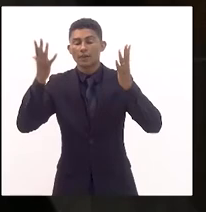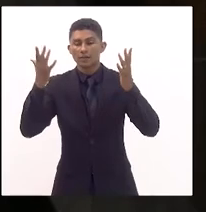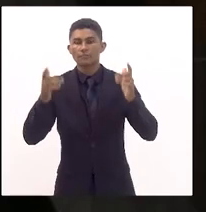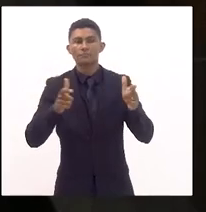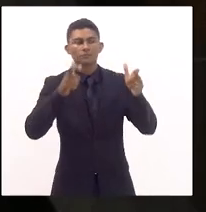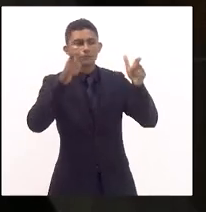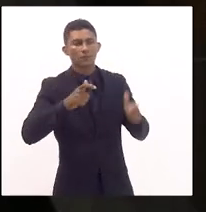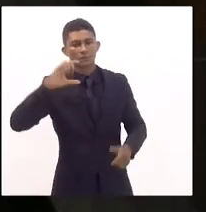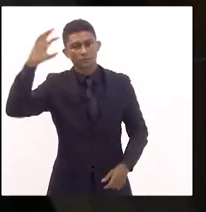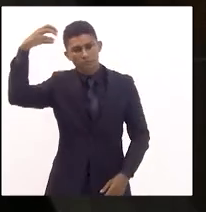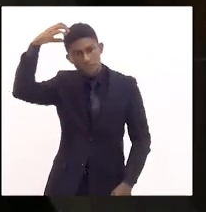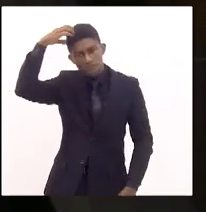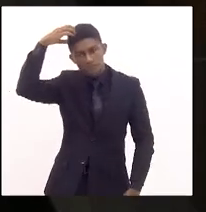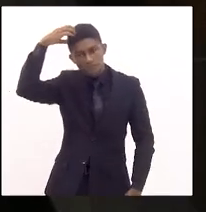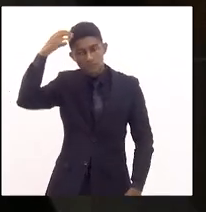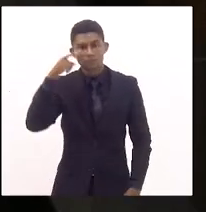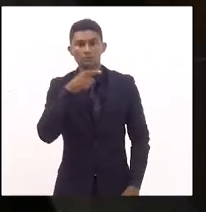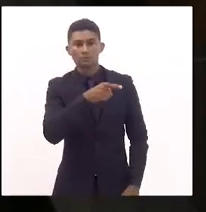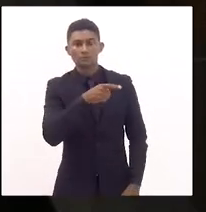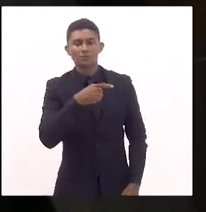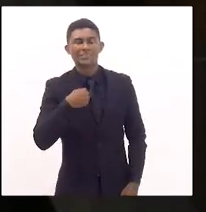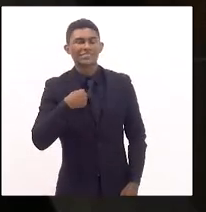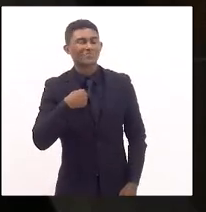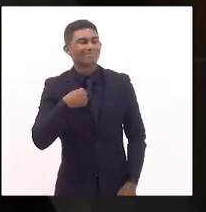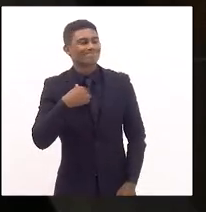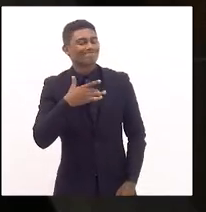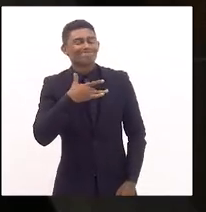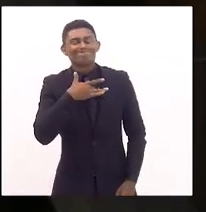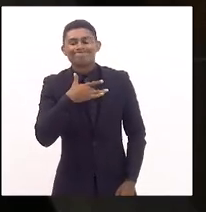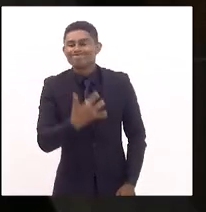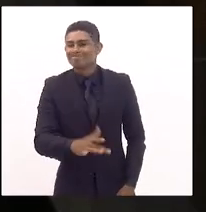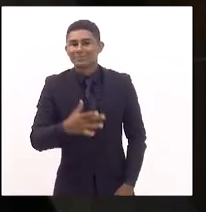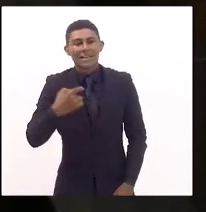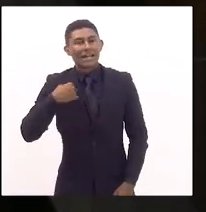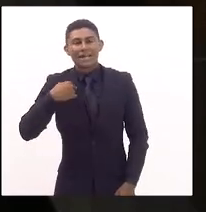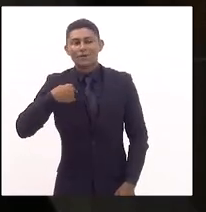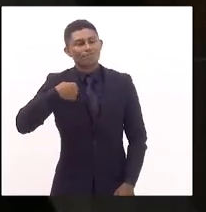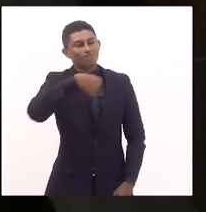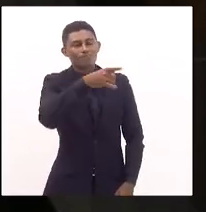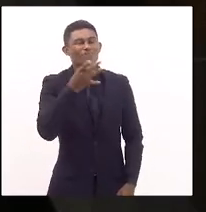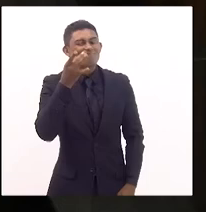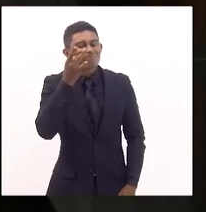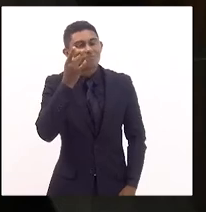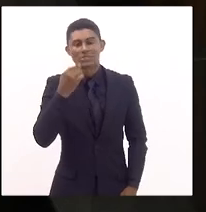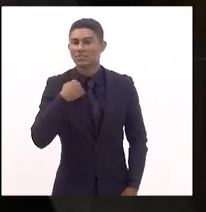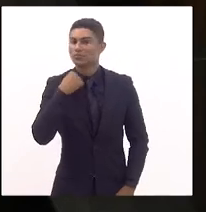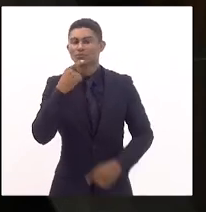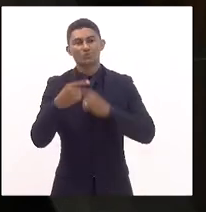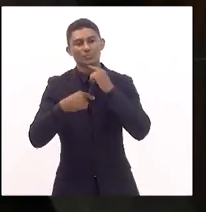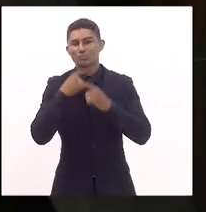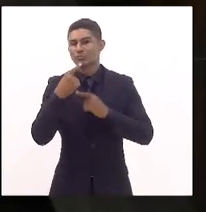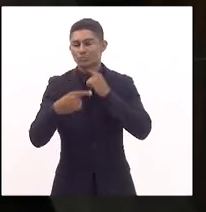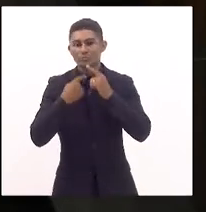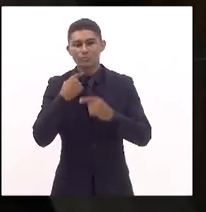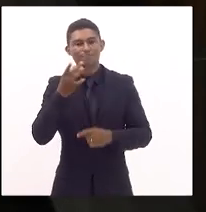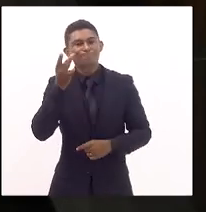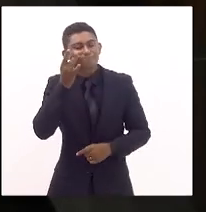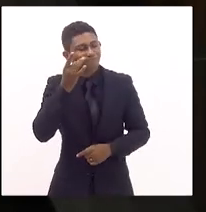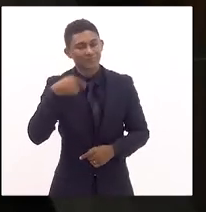Reis, e eu me lamento muito por não ter condições de me fazer presente, assim,